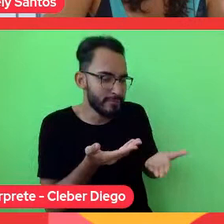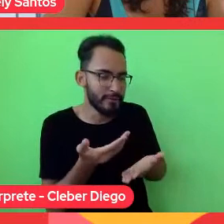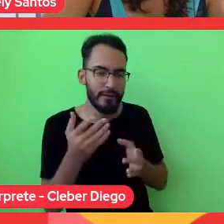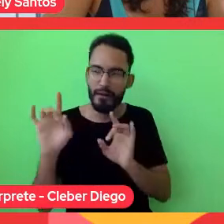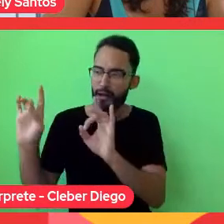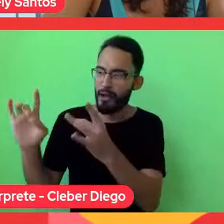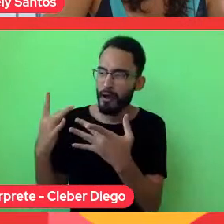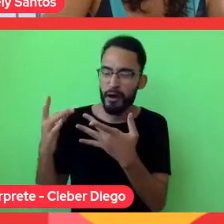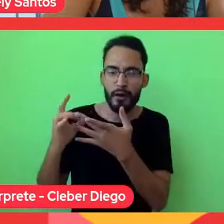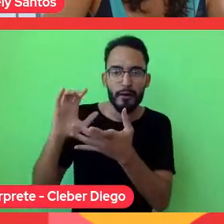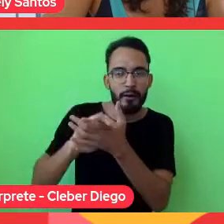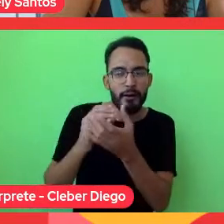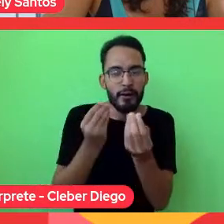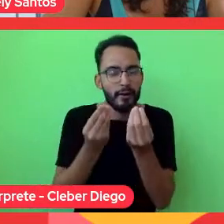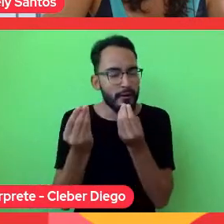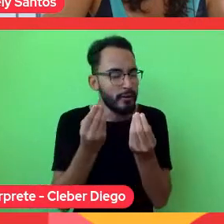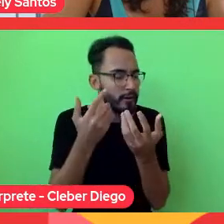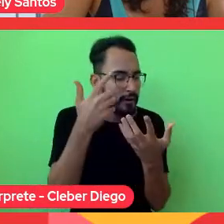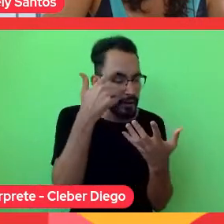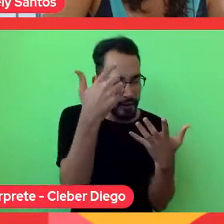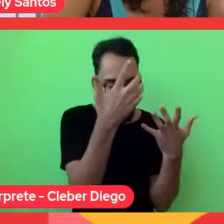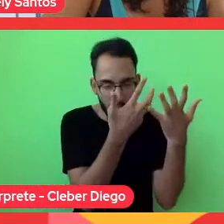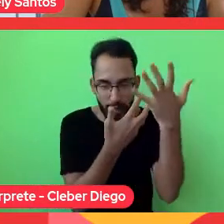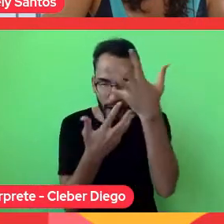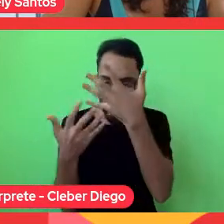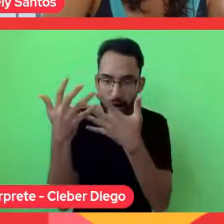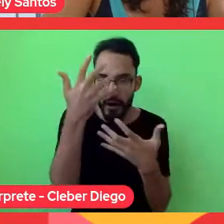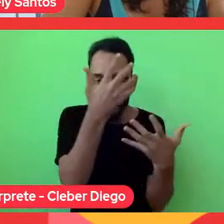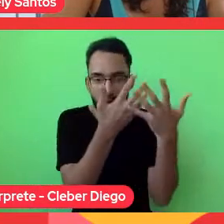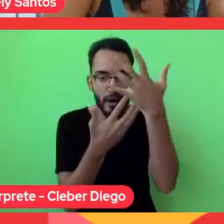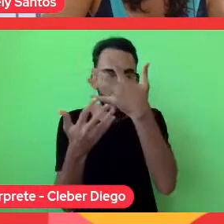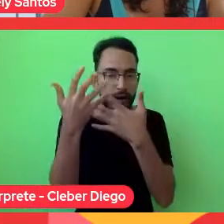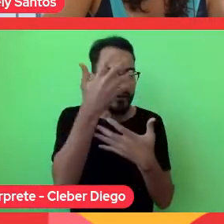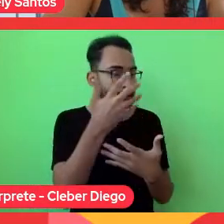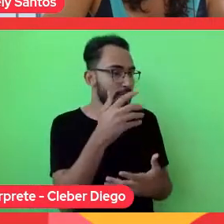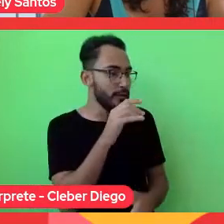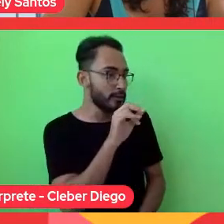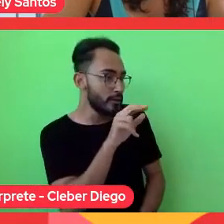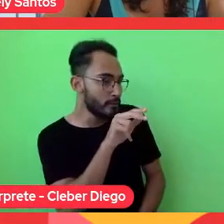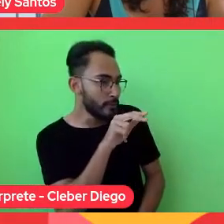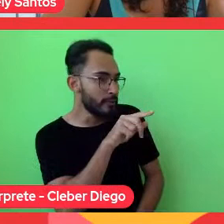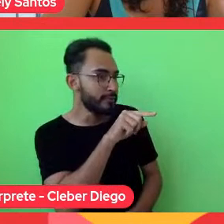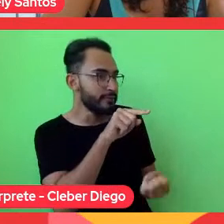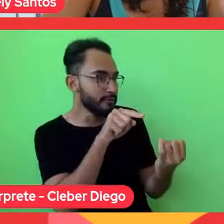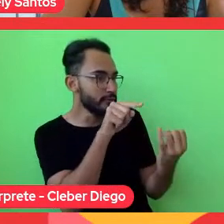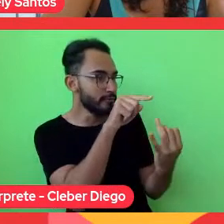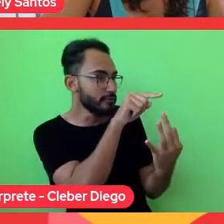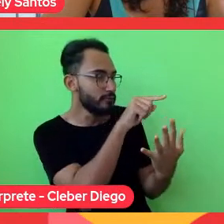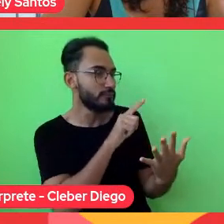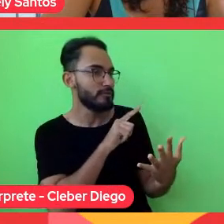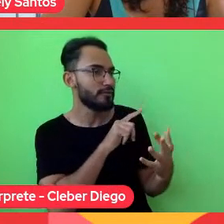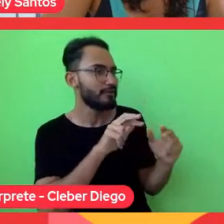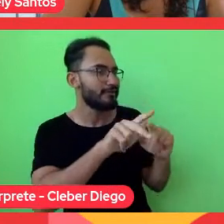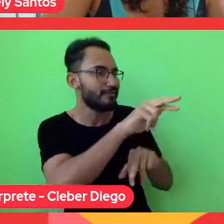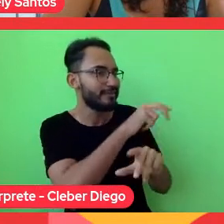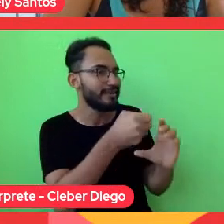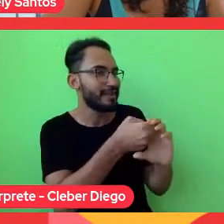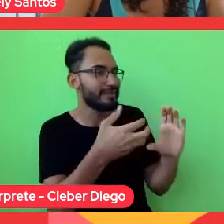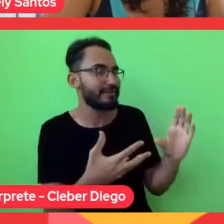né, então, marido, as irmãs, cada uma com uma personalidade diferente da outra. E o